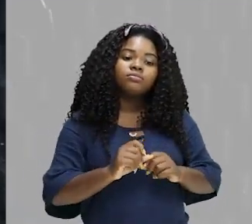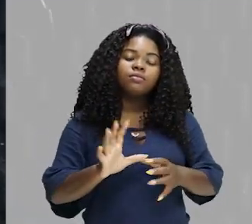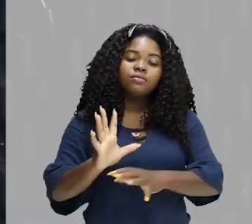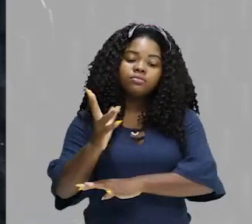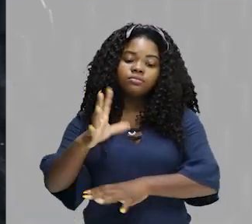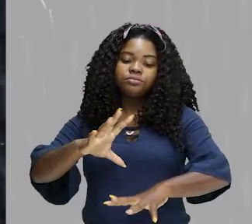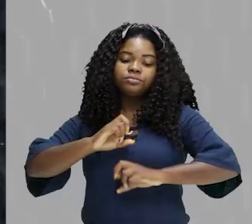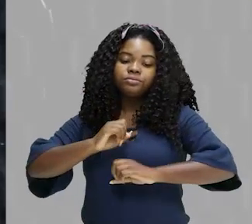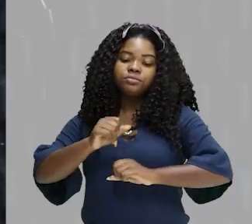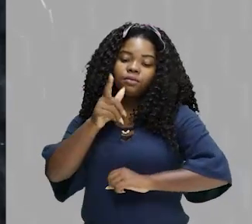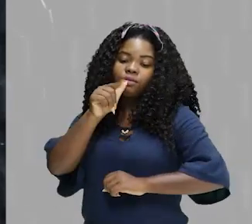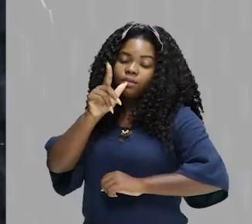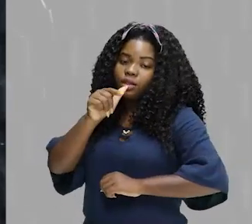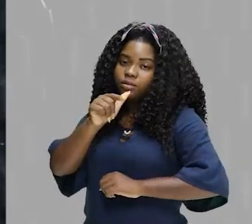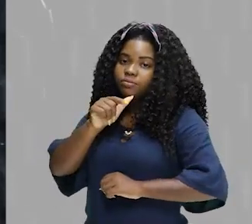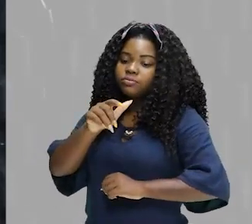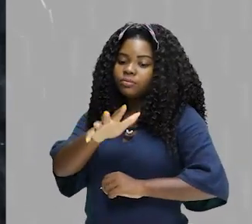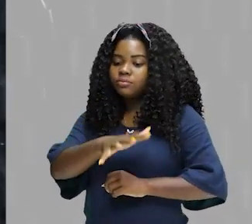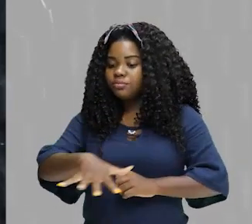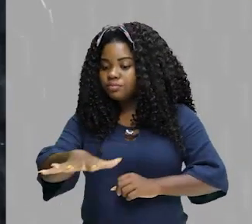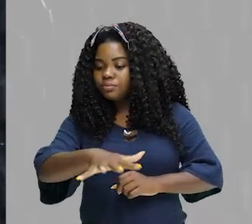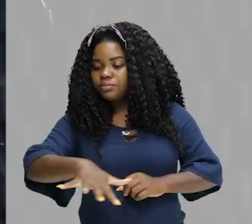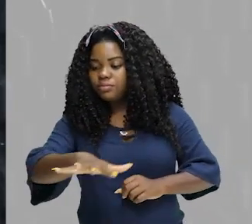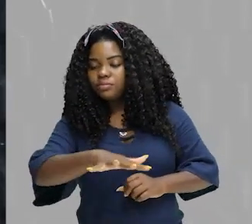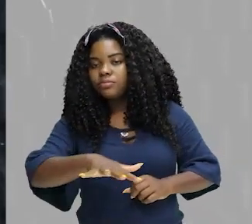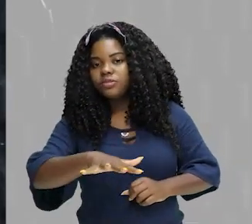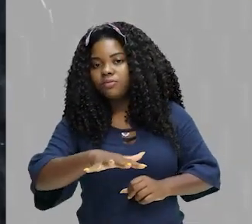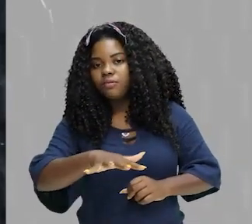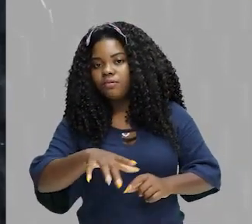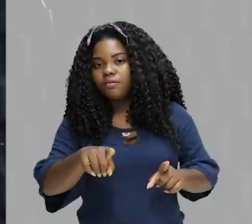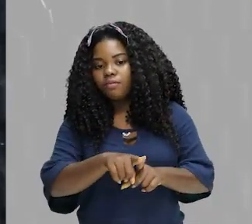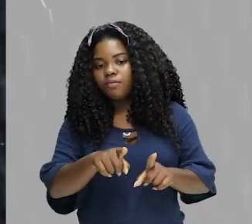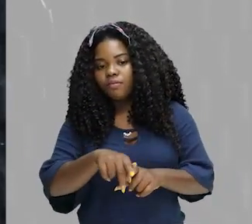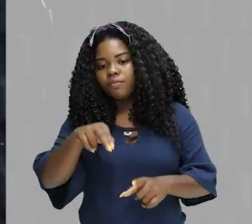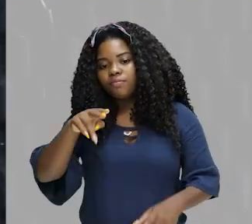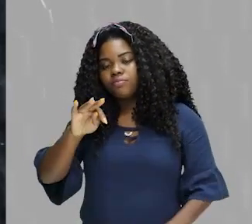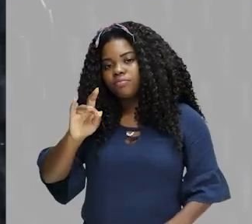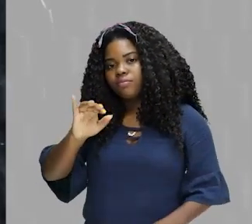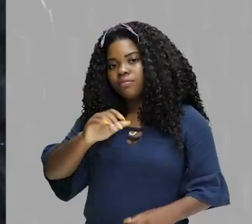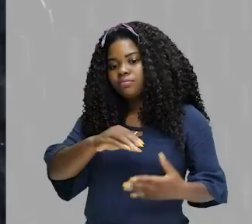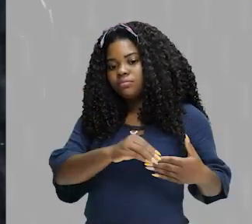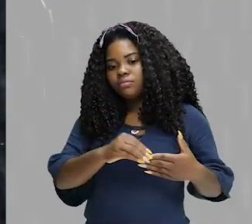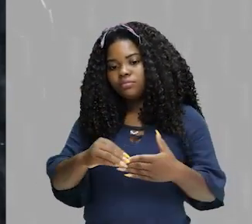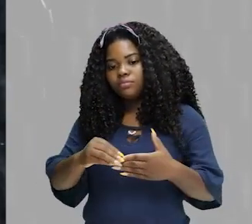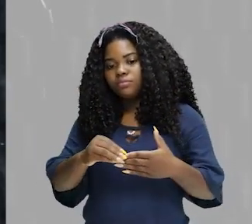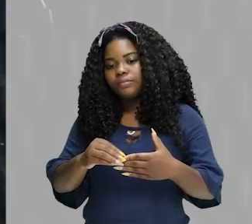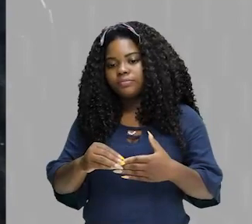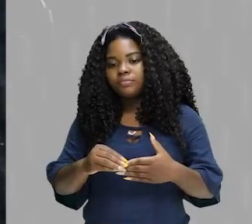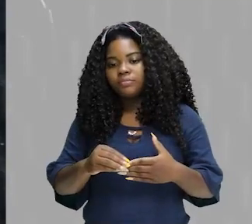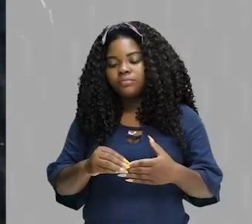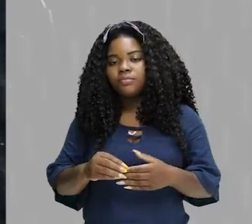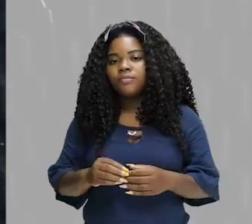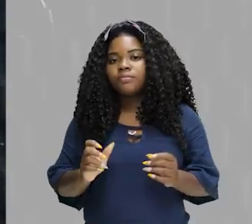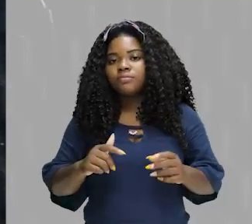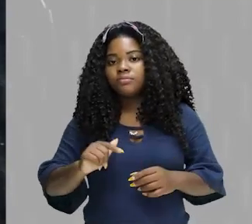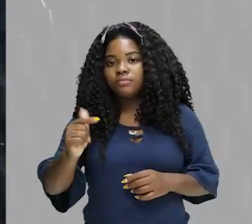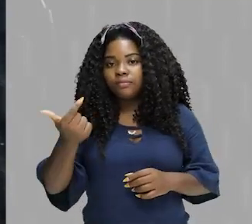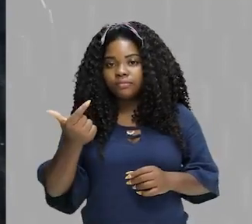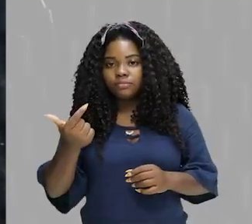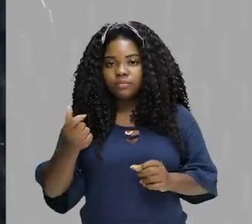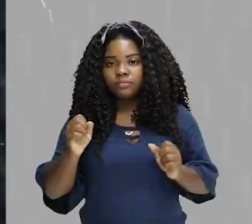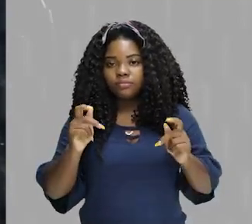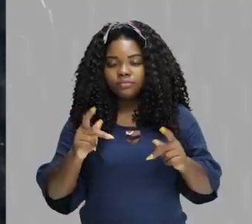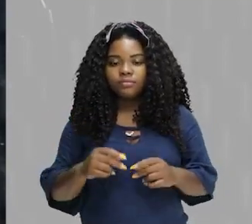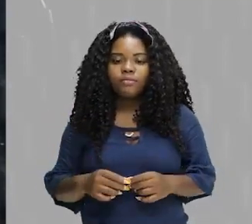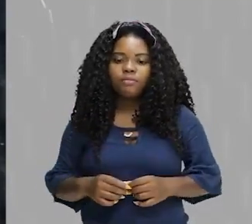absorver água e sais minerais do solo e esses nutrientes possam ser transportados em maior distância, para uma